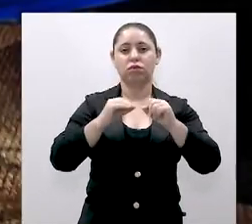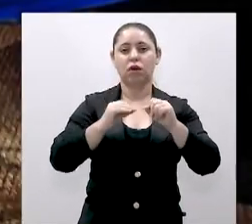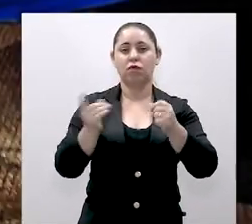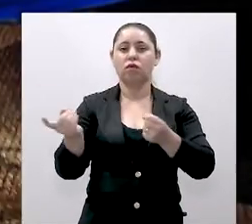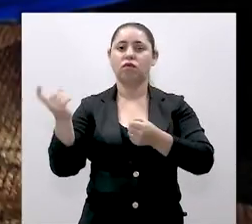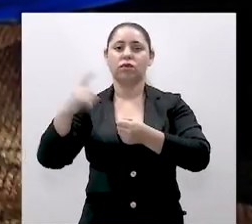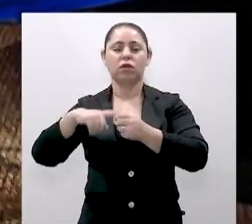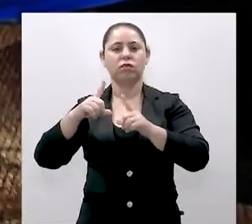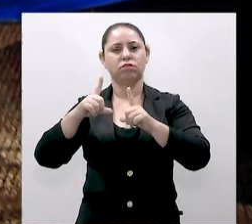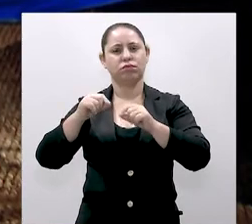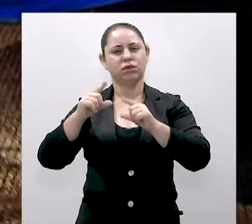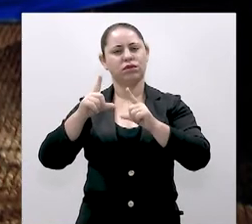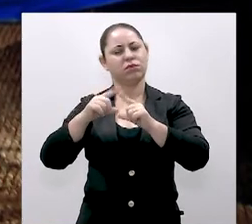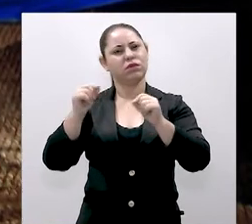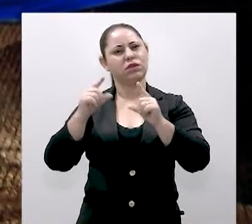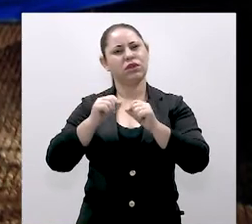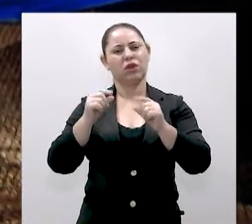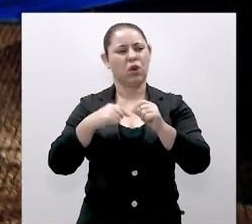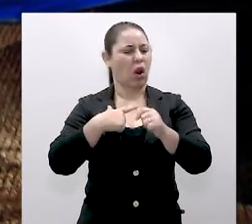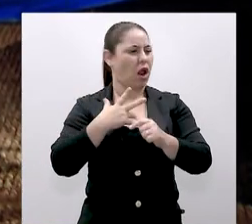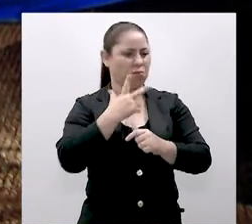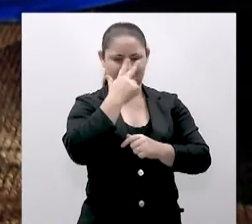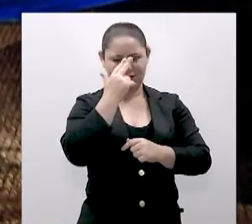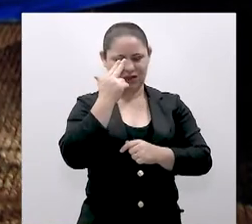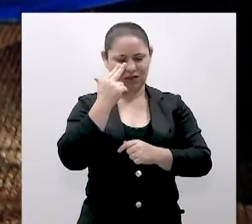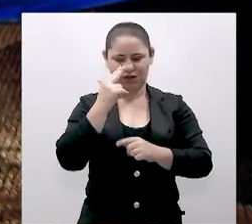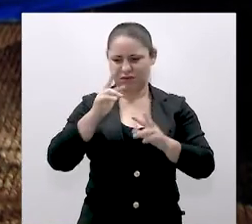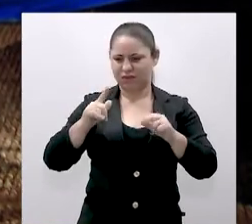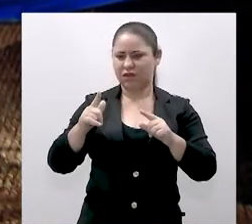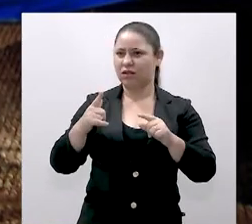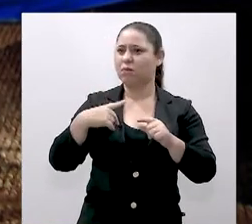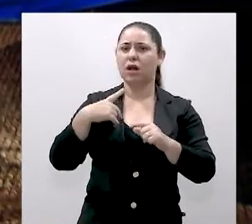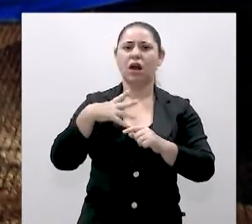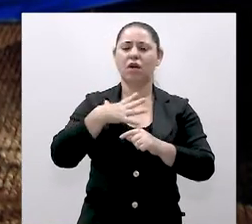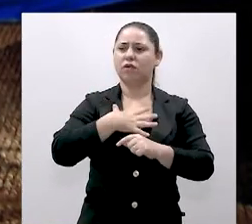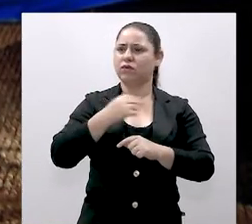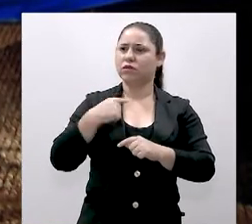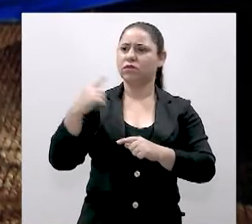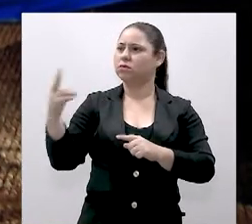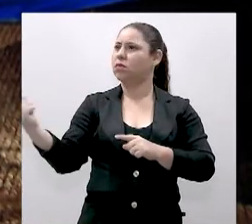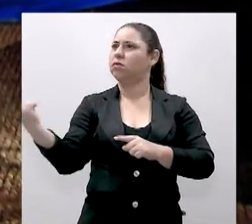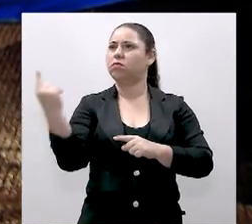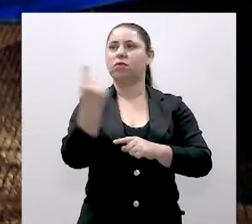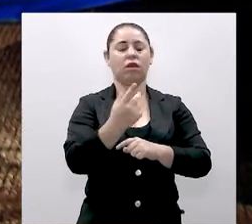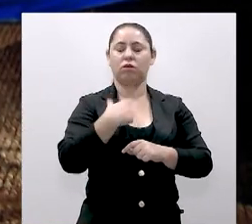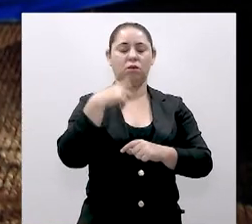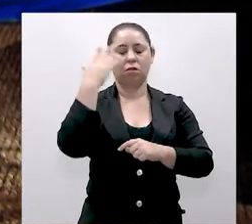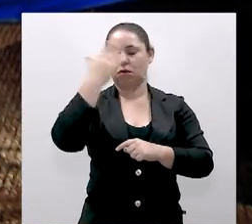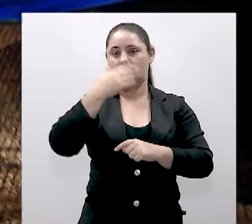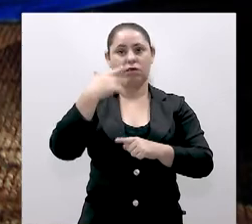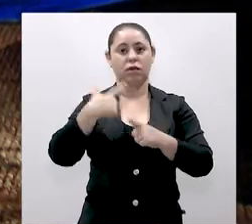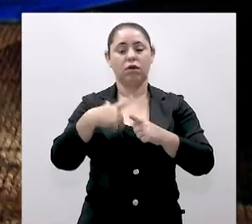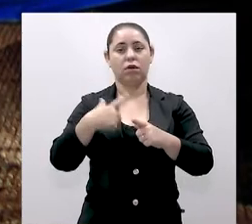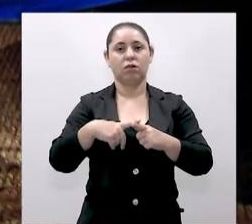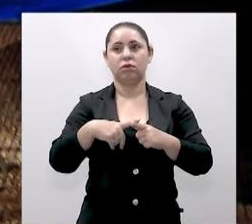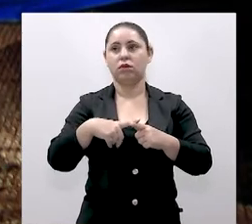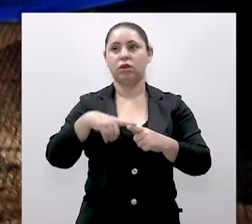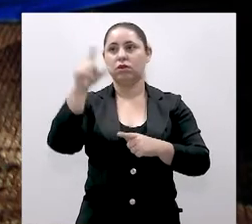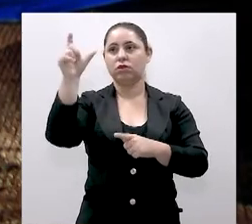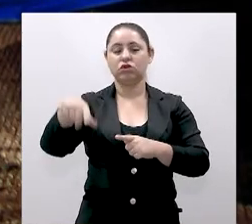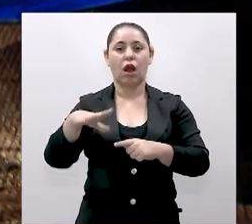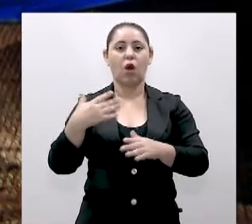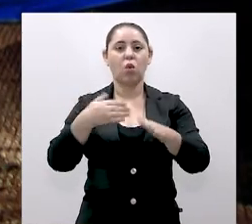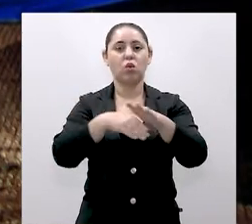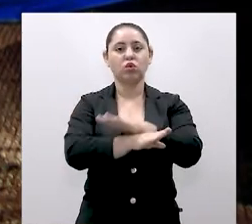Brasília é que eu tava era um estranho tão grande na minha casa que esse minhas filhas passar sem elas não enxergavam que o